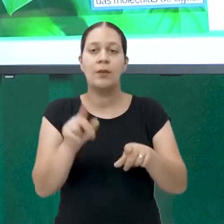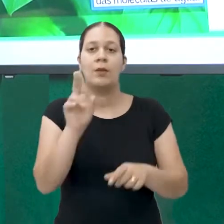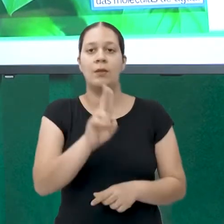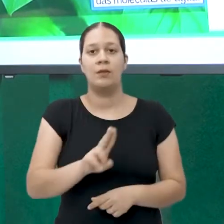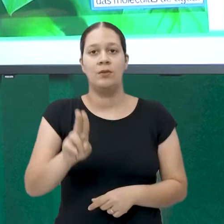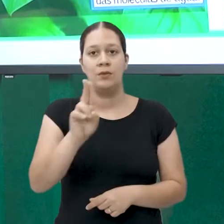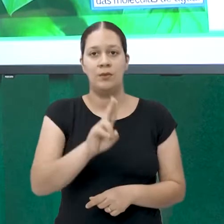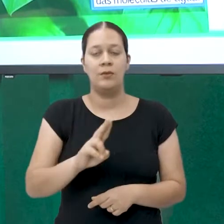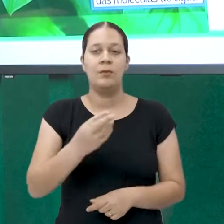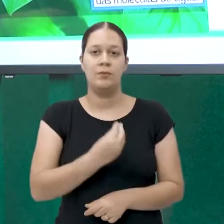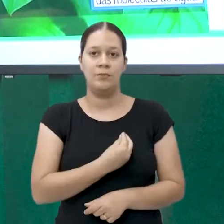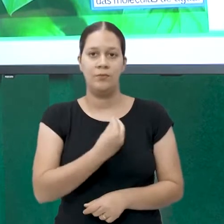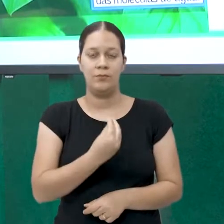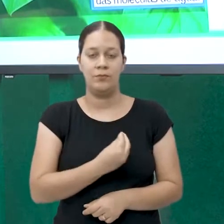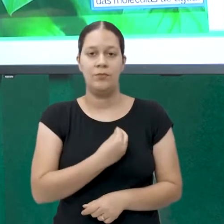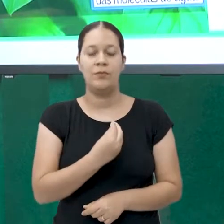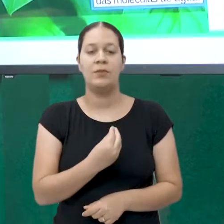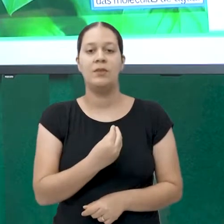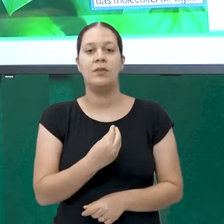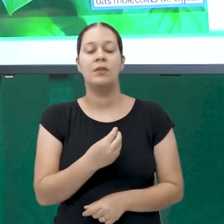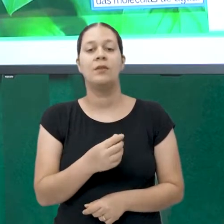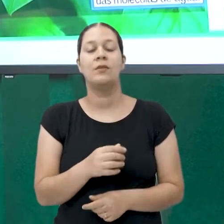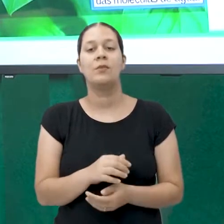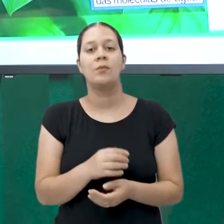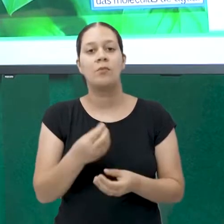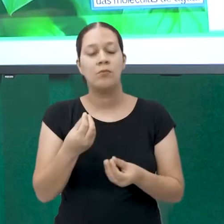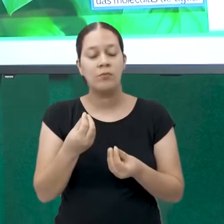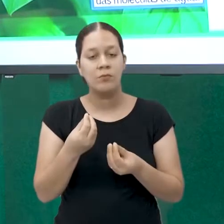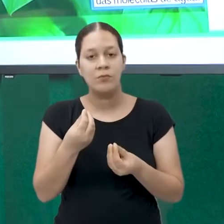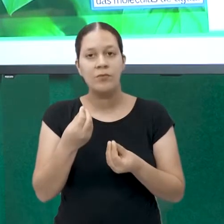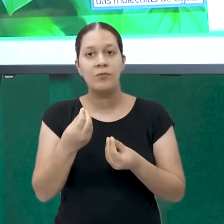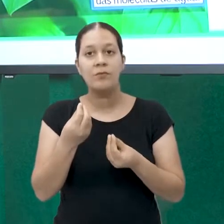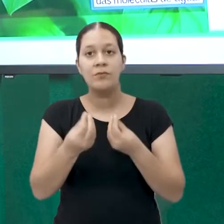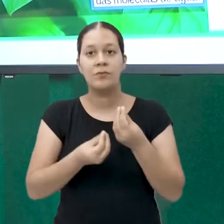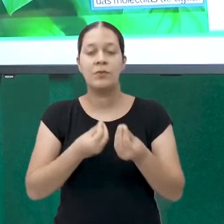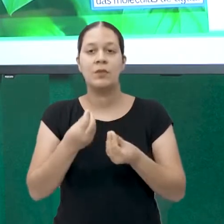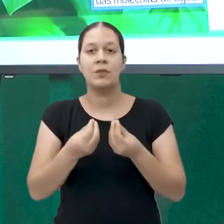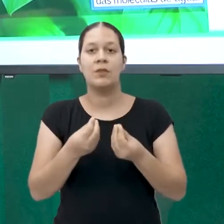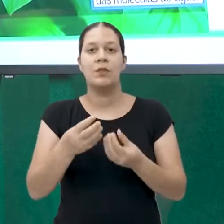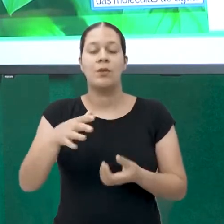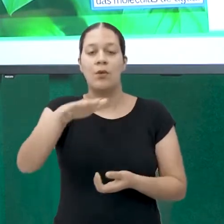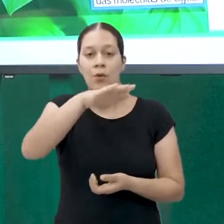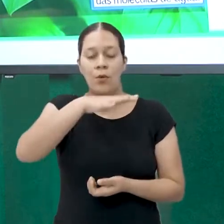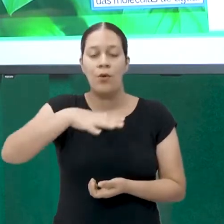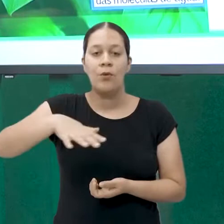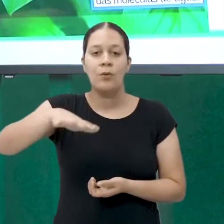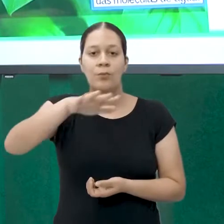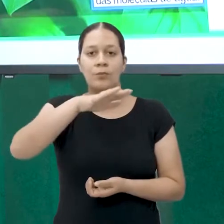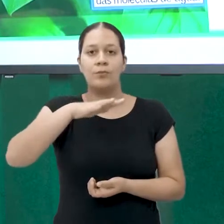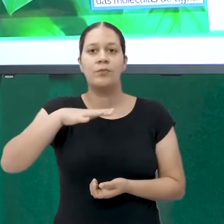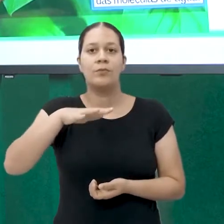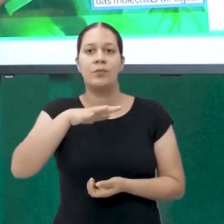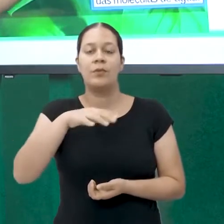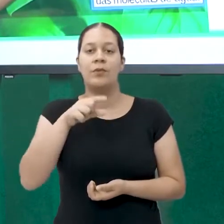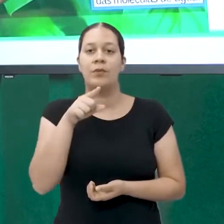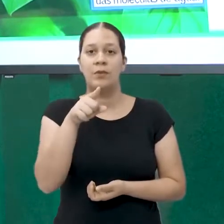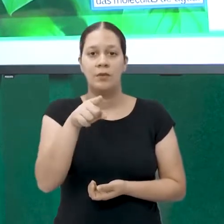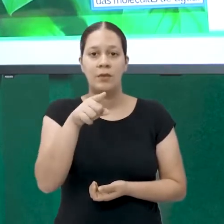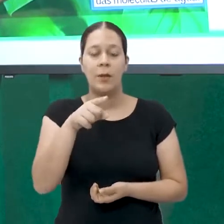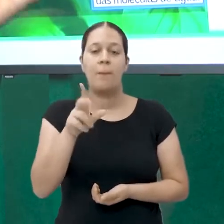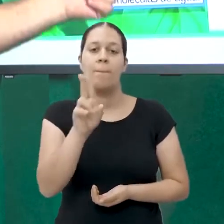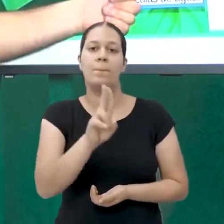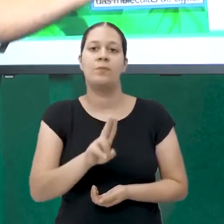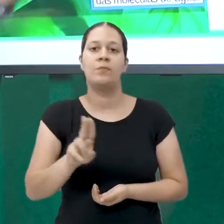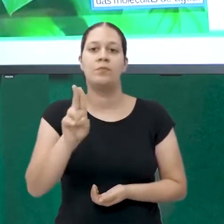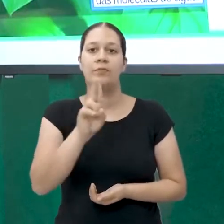aeróbios, utilizamos, tá? Para sobreviver. E vê como uma coisa é interligada, vê que massa. Esse oxigênio que é liberado